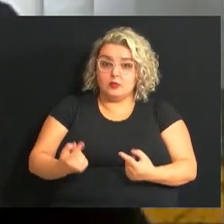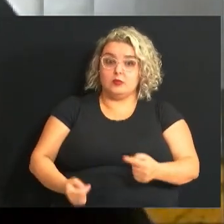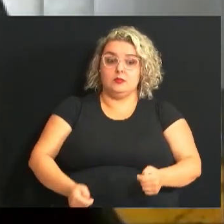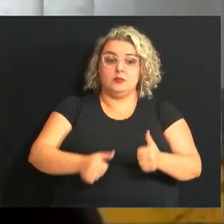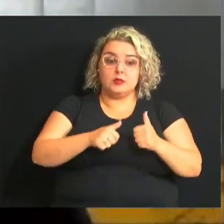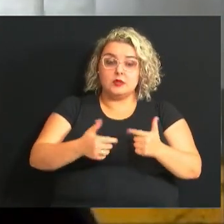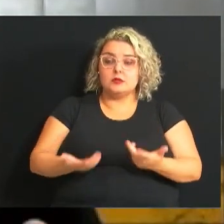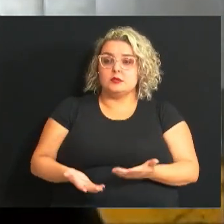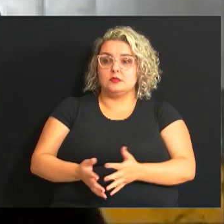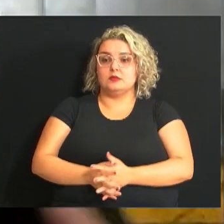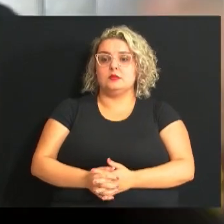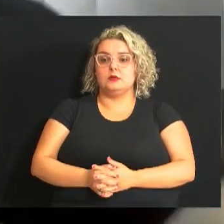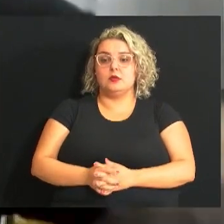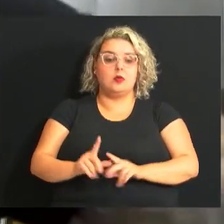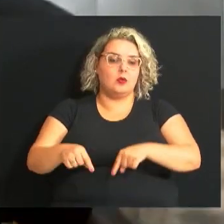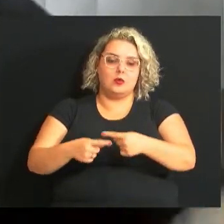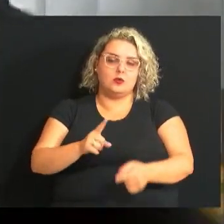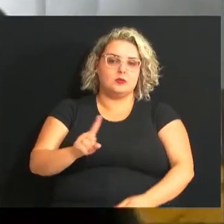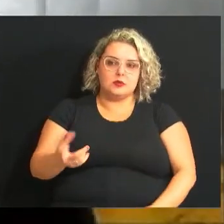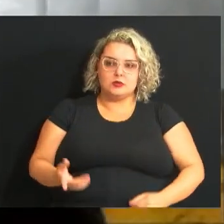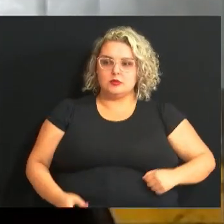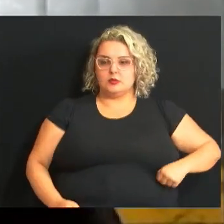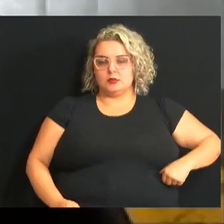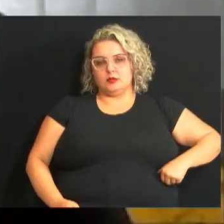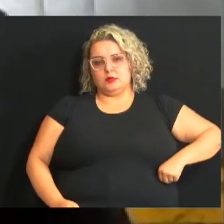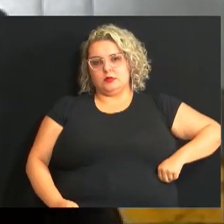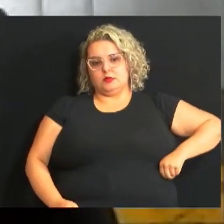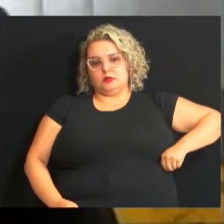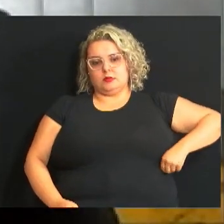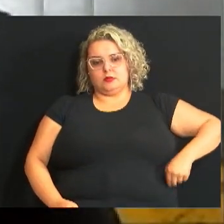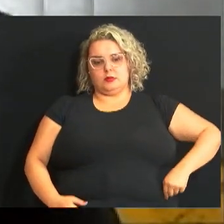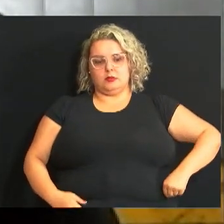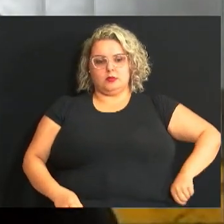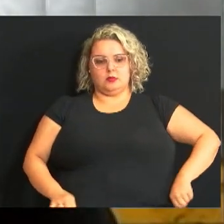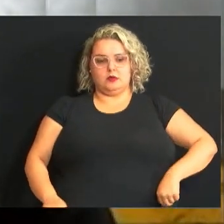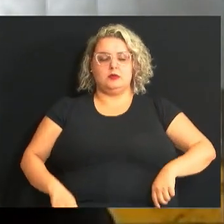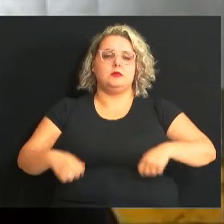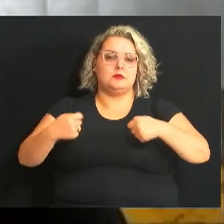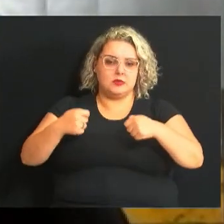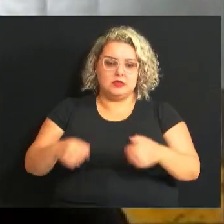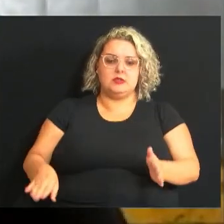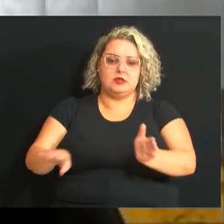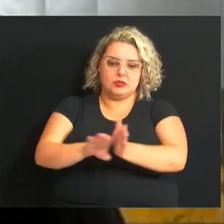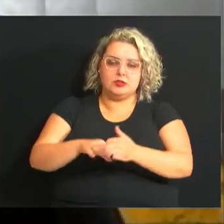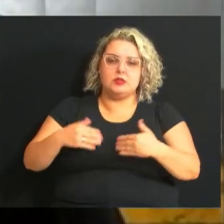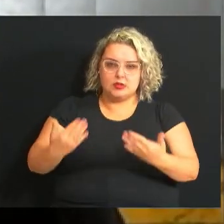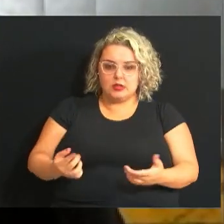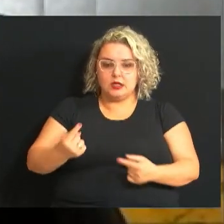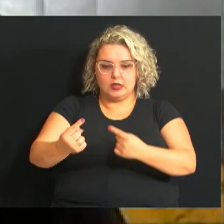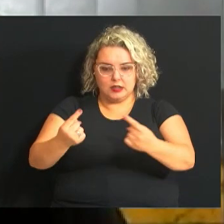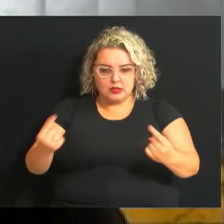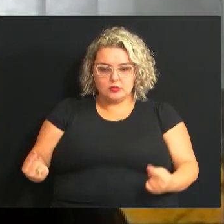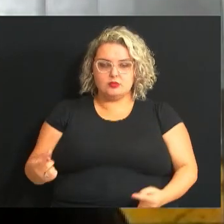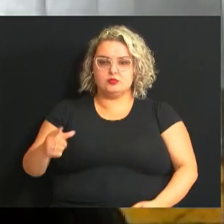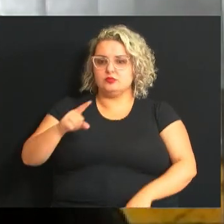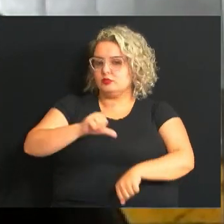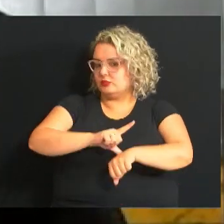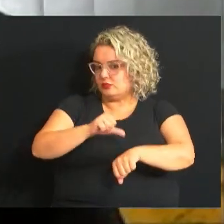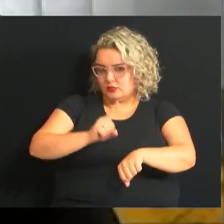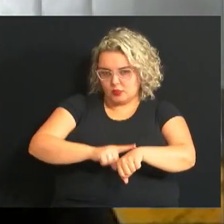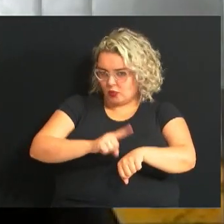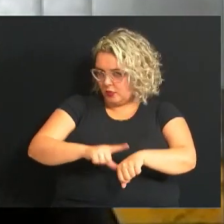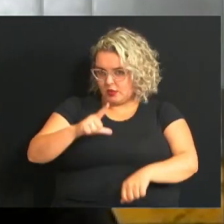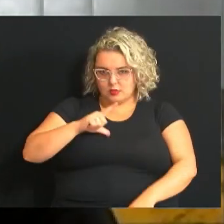porque você está atrás que você não pode chegar lá, né? Então, cada um tem o seu tempo, cada um tem o